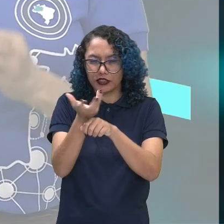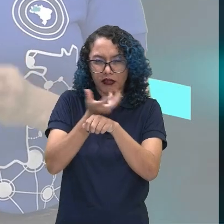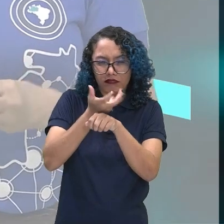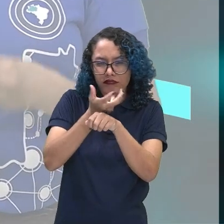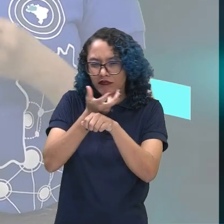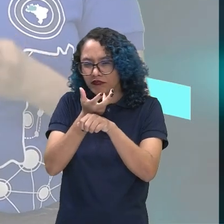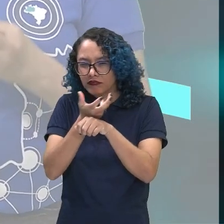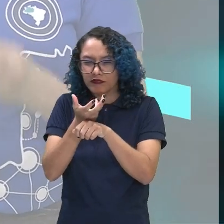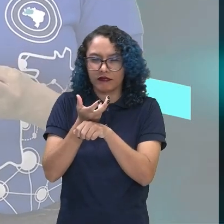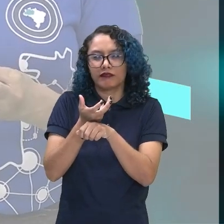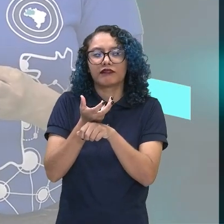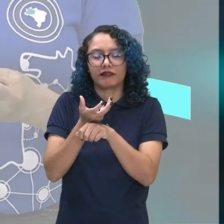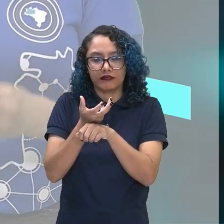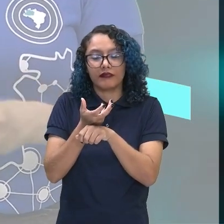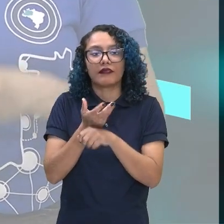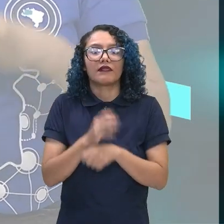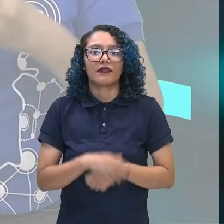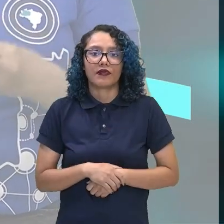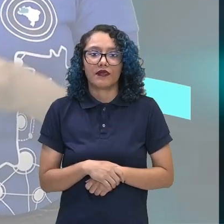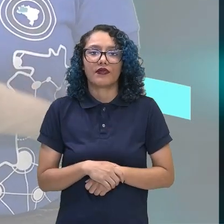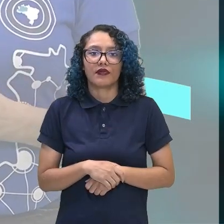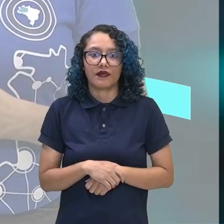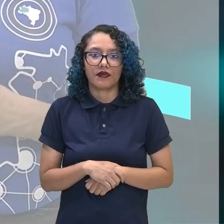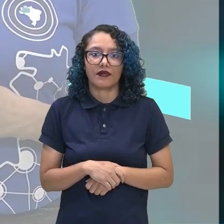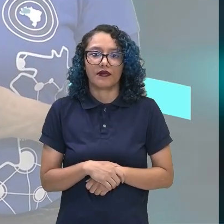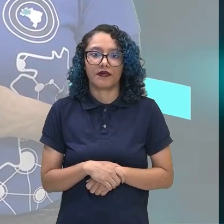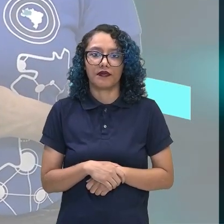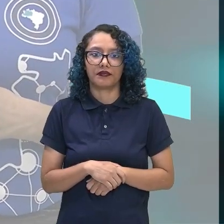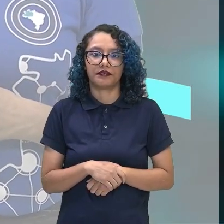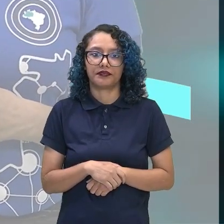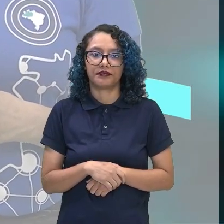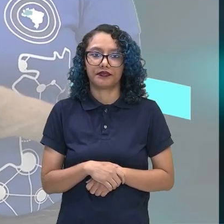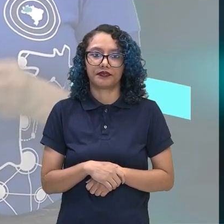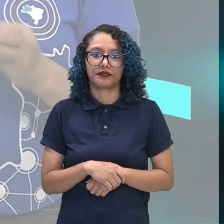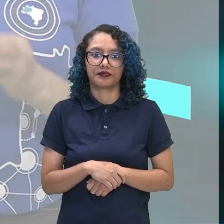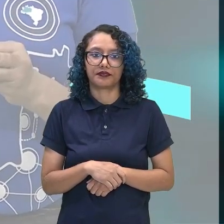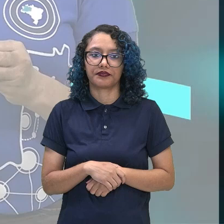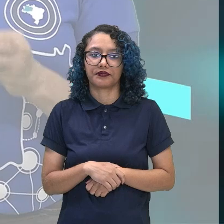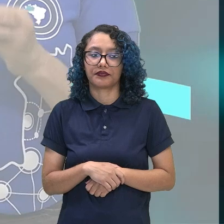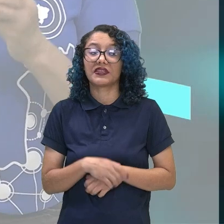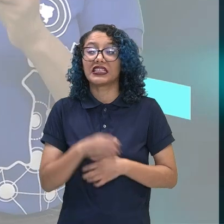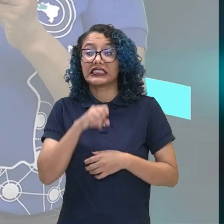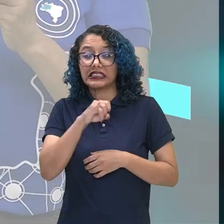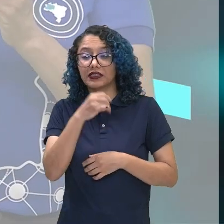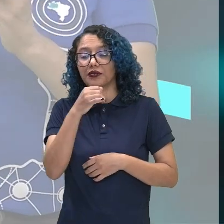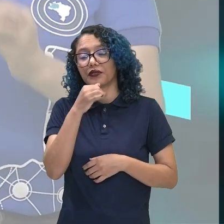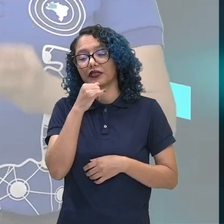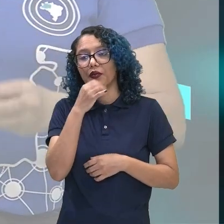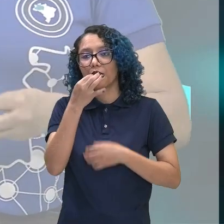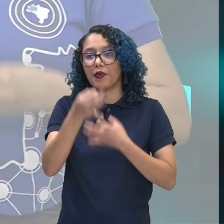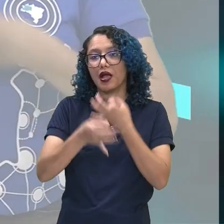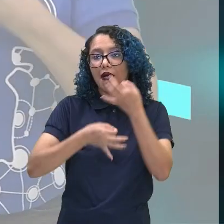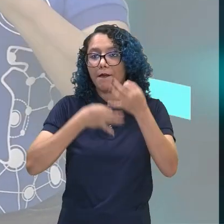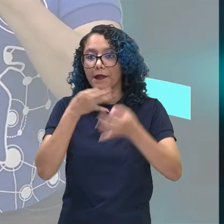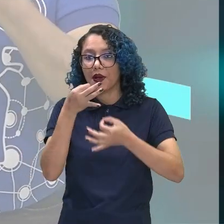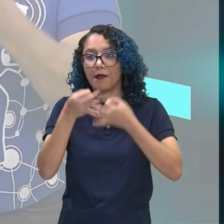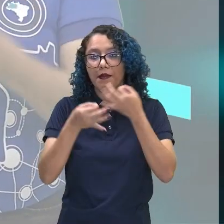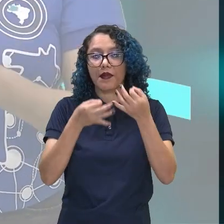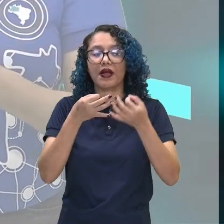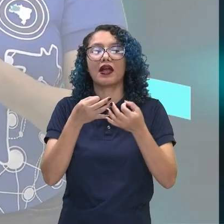que ao argumentar, né, a gente até já falou sobre isto, que argumentar é